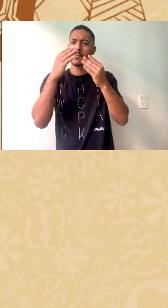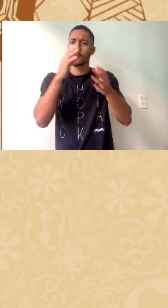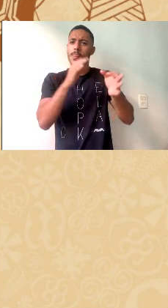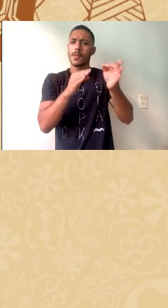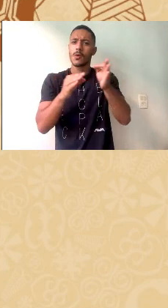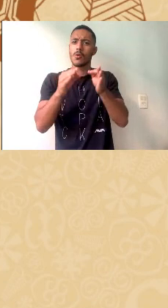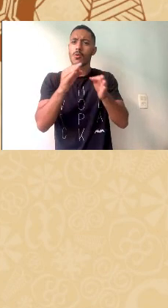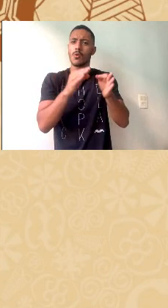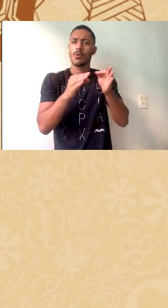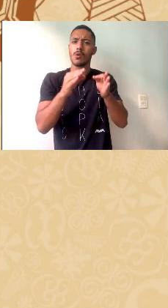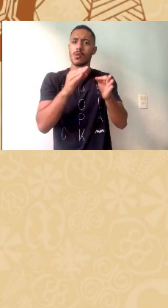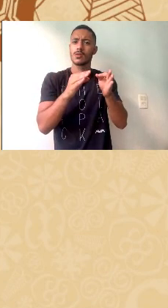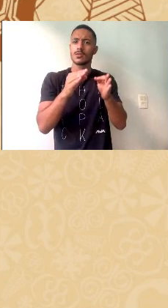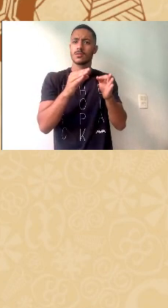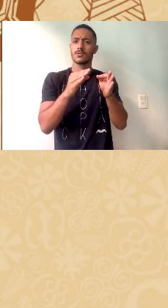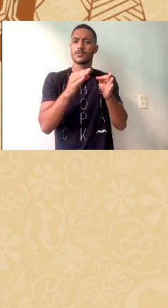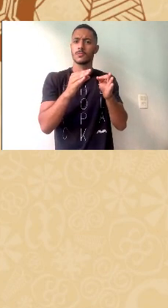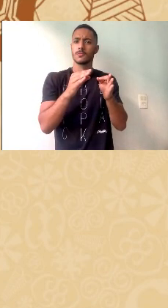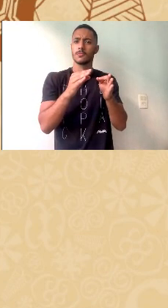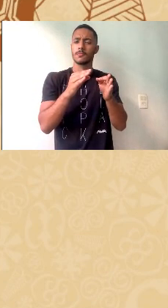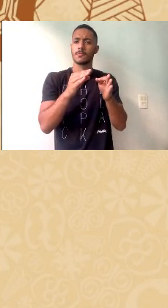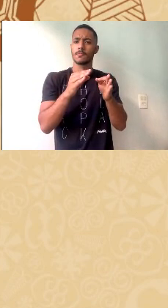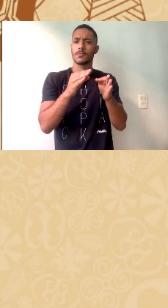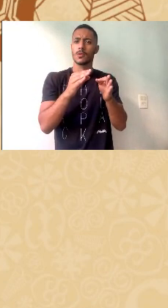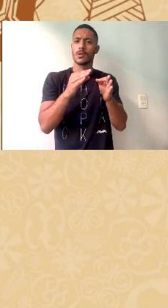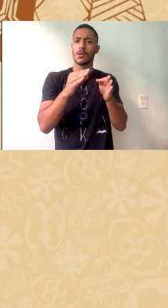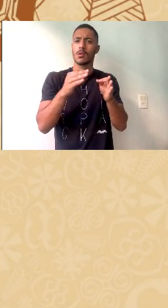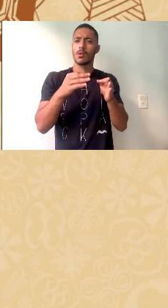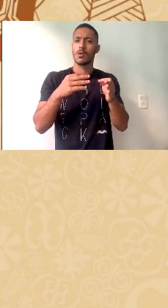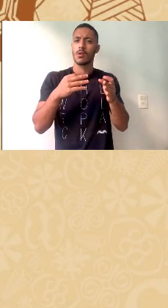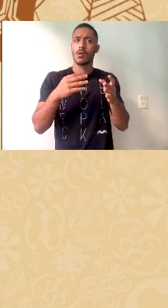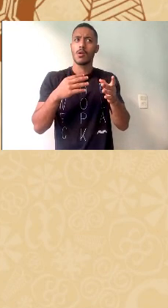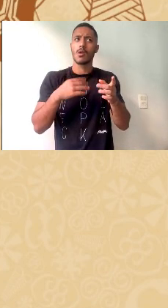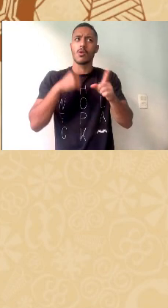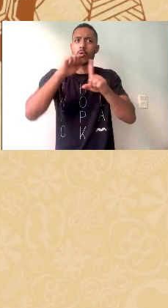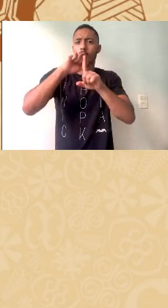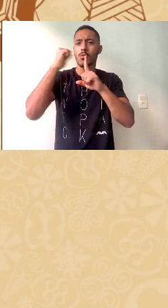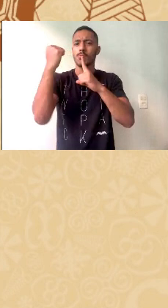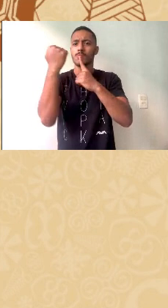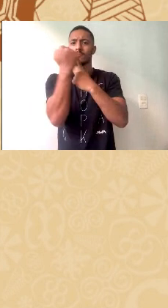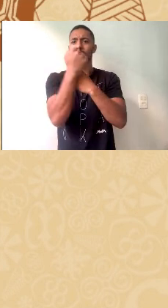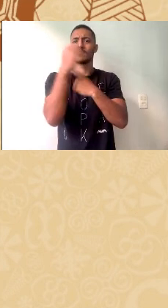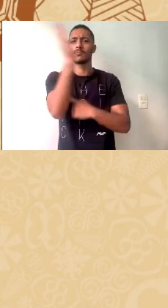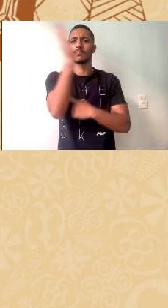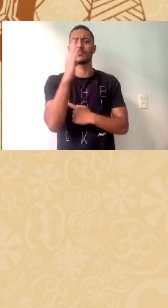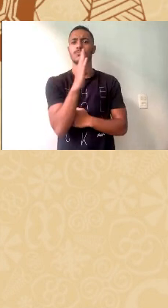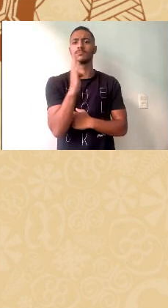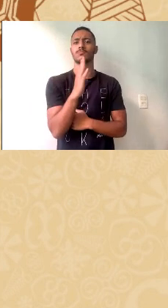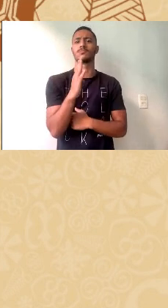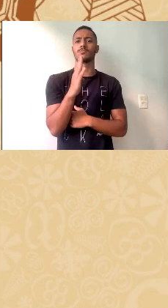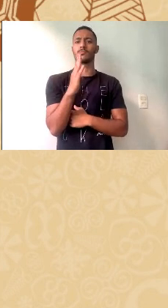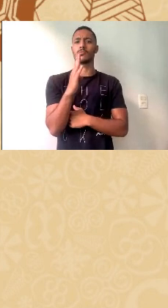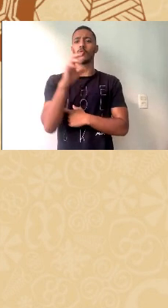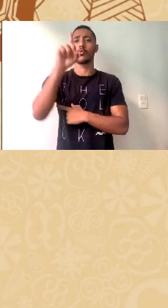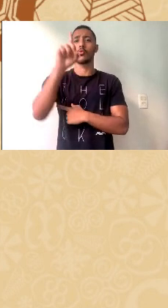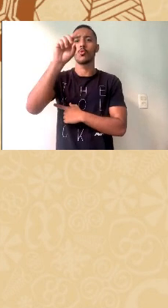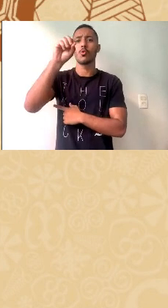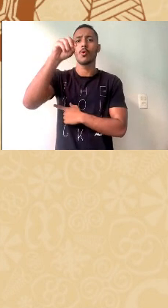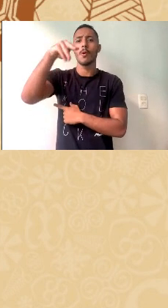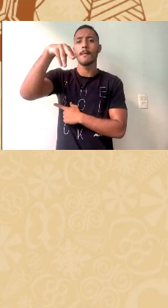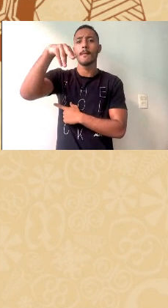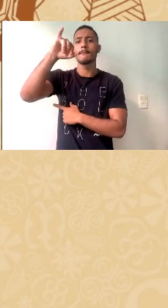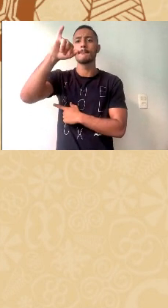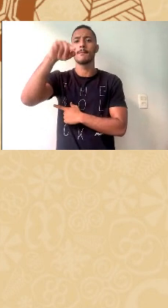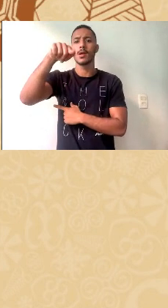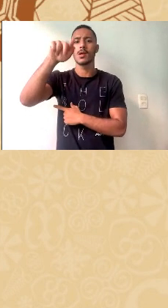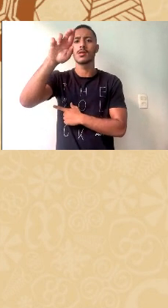República Brasileira. Eu me inspiro num texto do Petrônio Domingues, onde ele, né, vai apresentar os passos, as